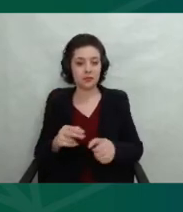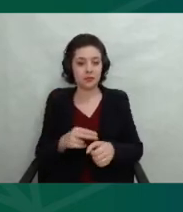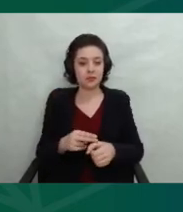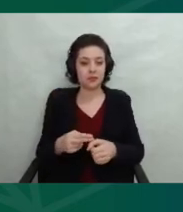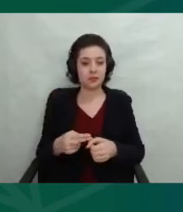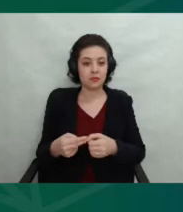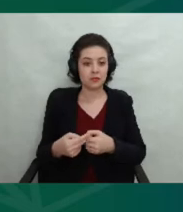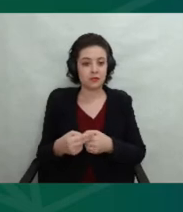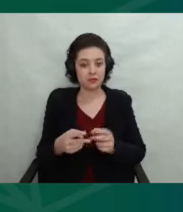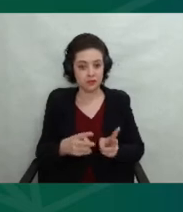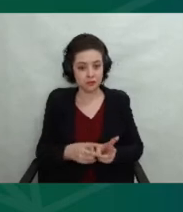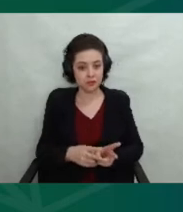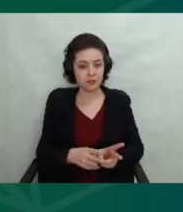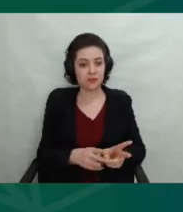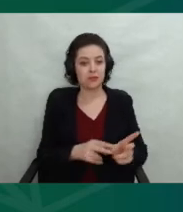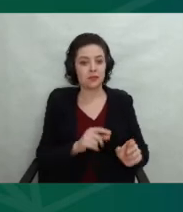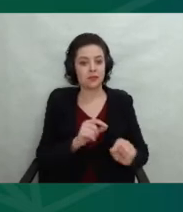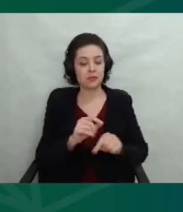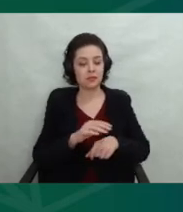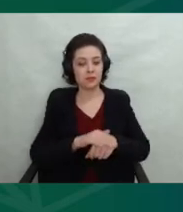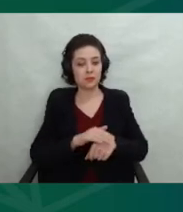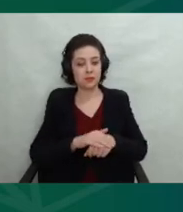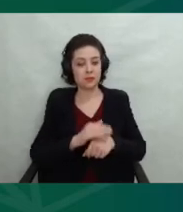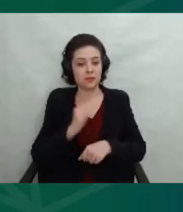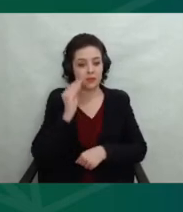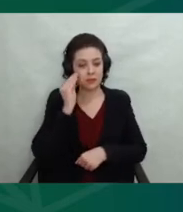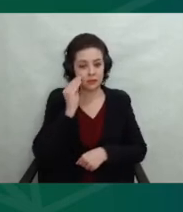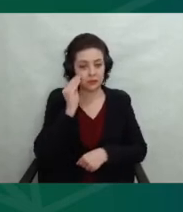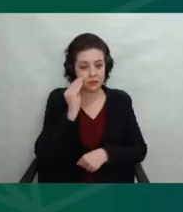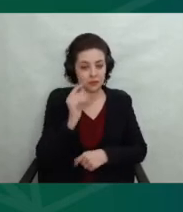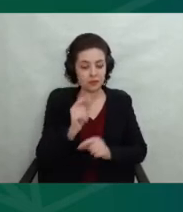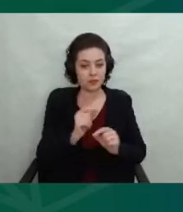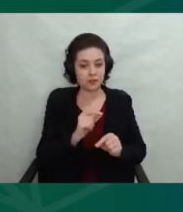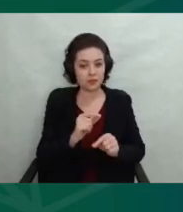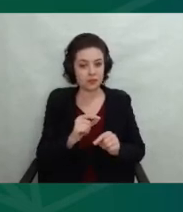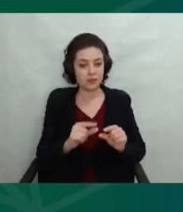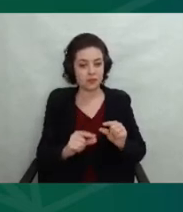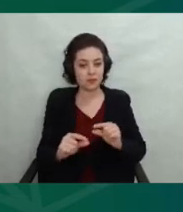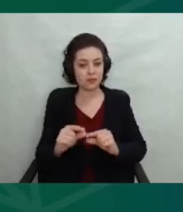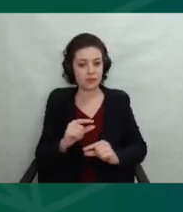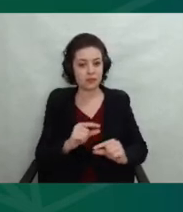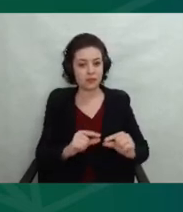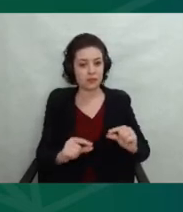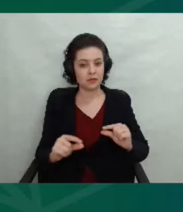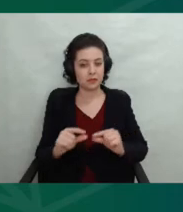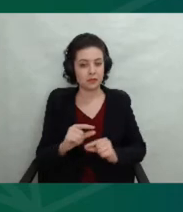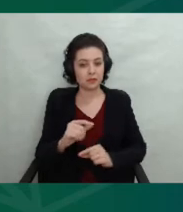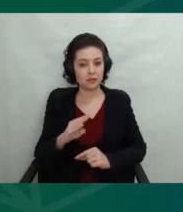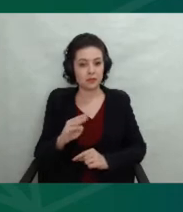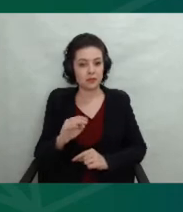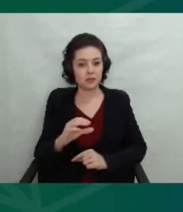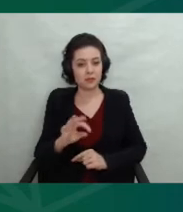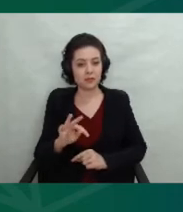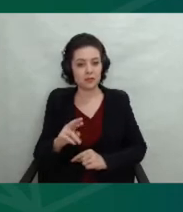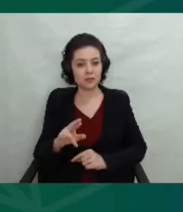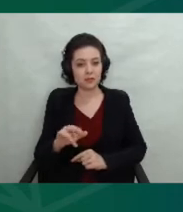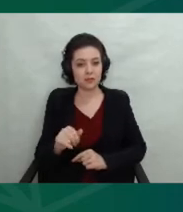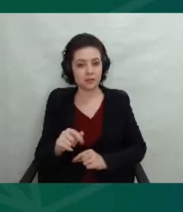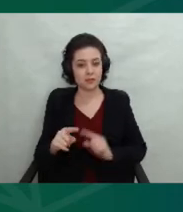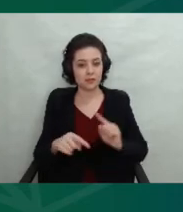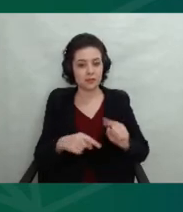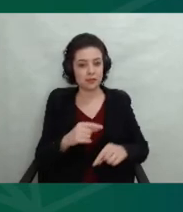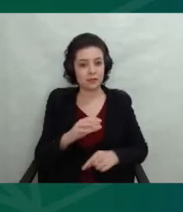continuava realizando testes em bactérias. E eles viram o seguinte, mesmo depois de clorada a